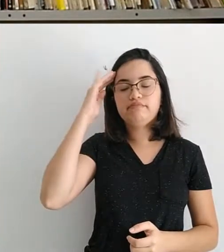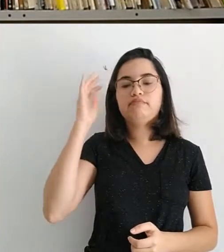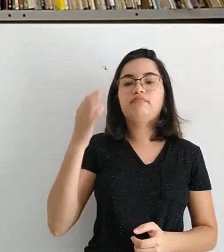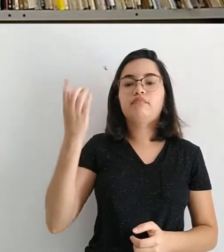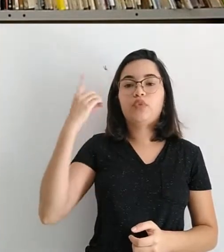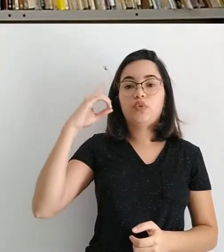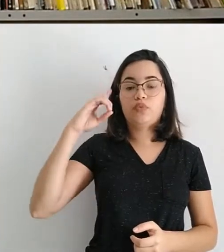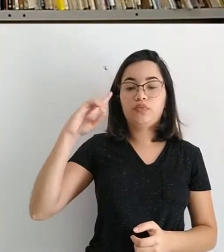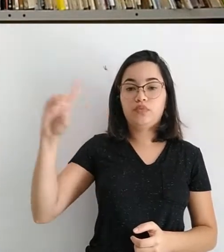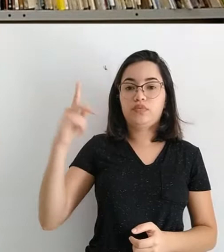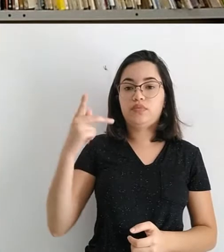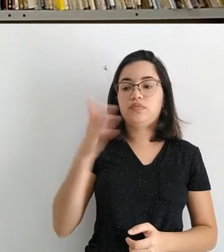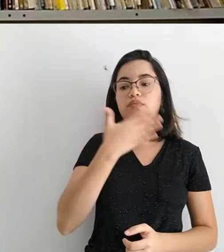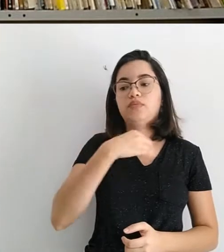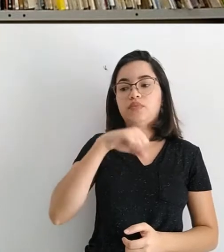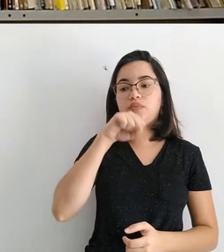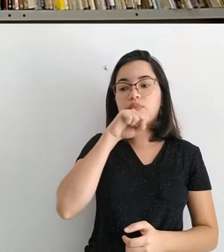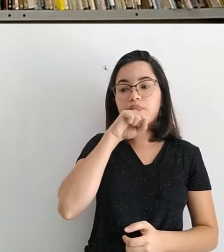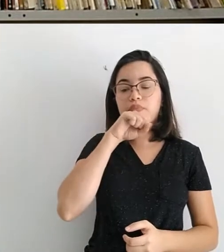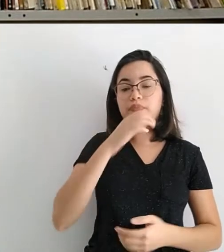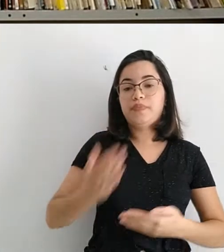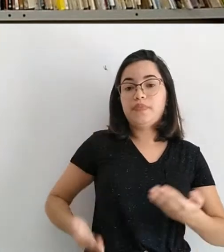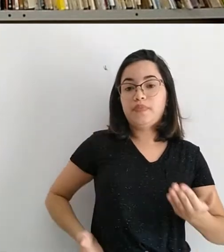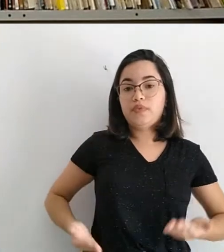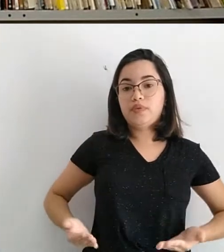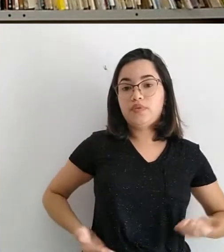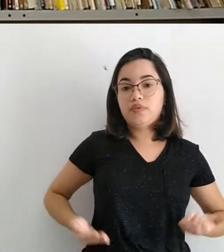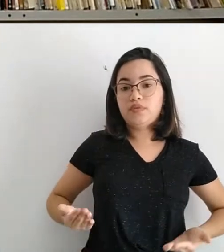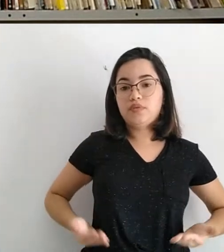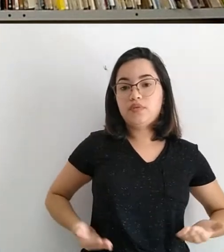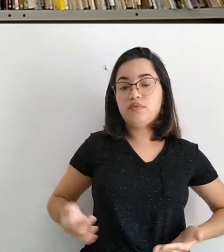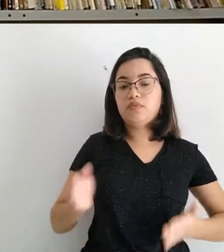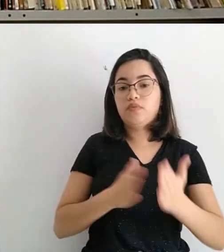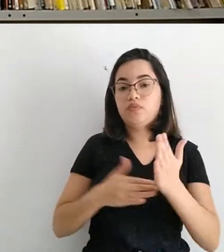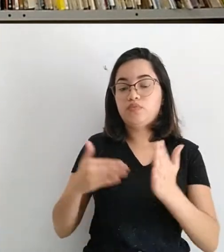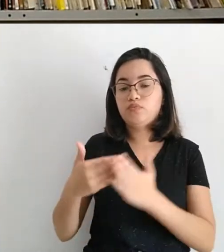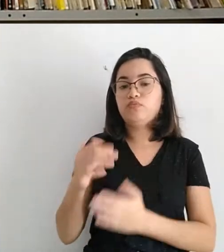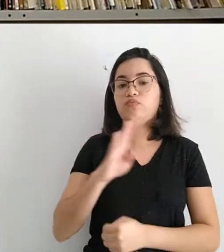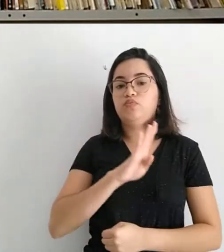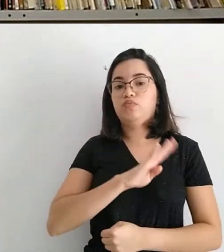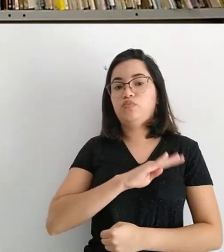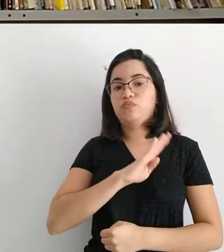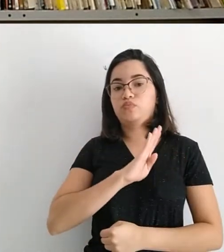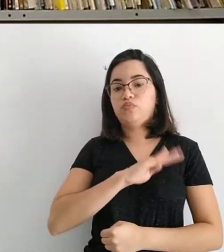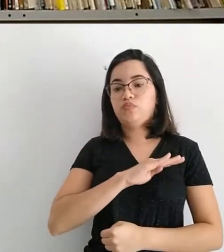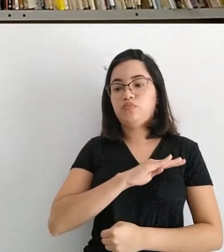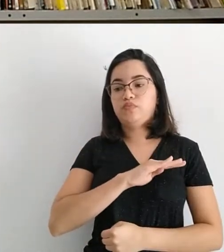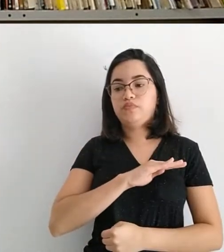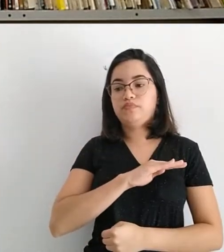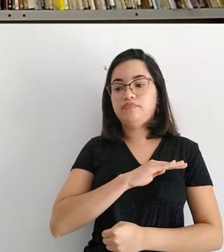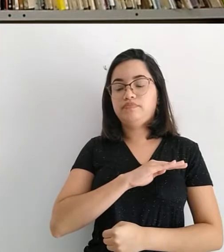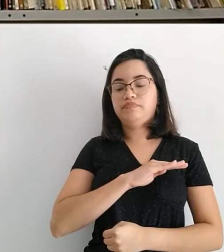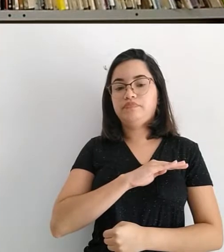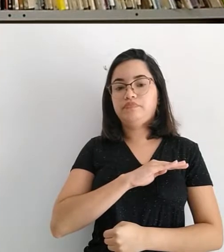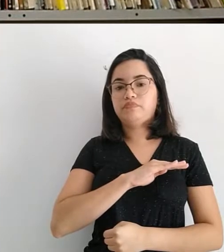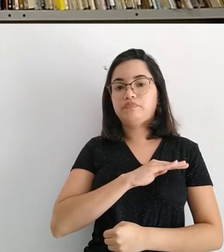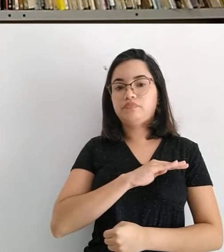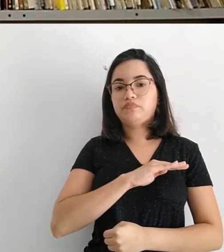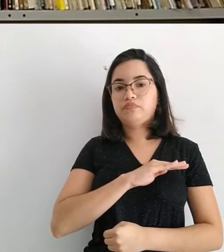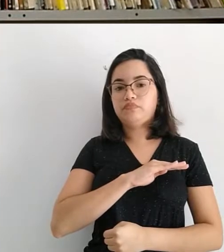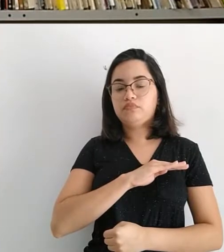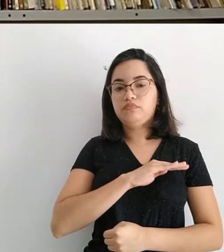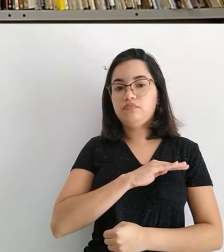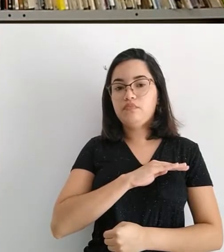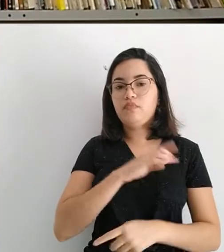reconheça o Deus de seu pai e sirva-o de todo o coração e